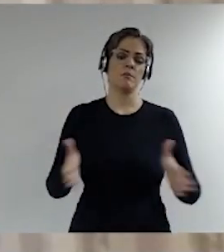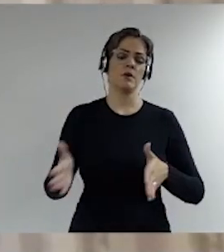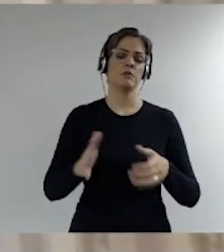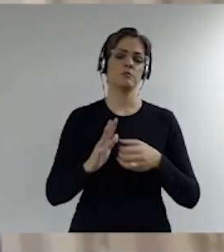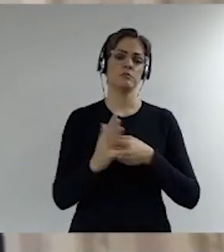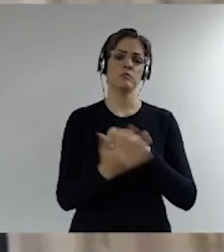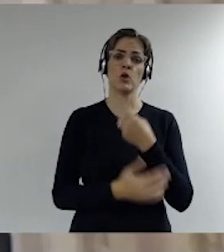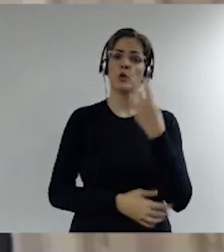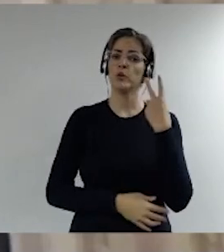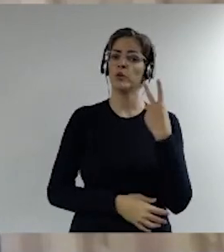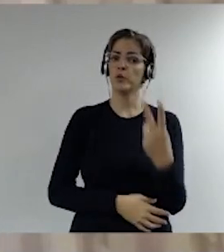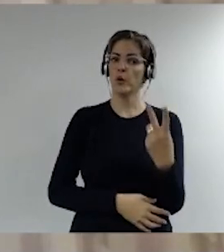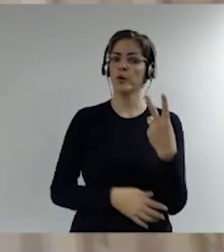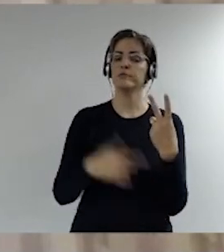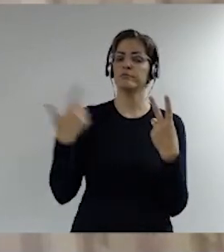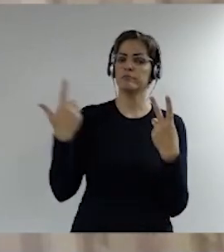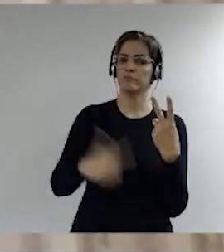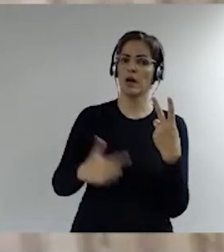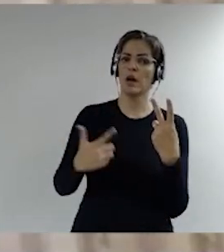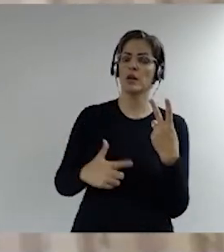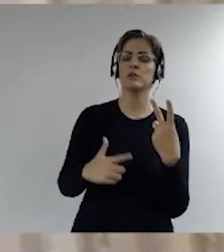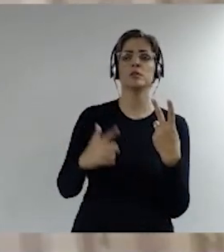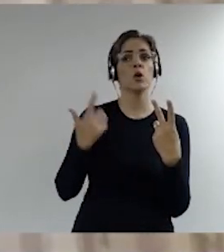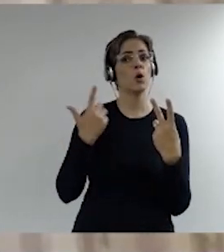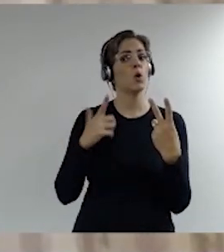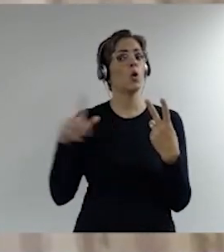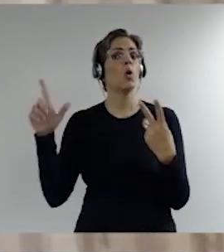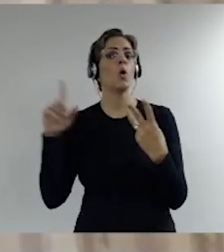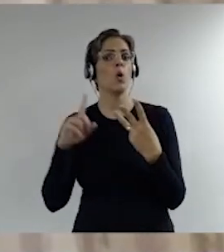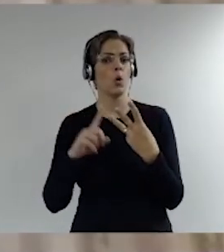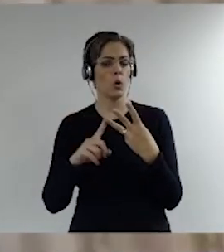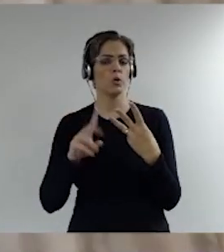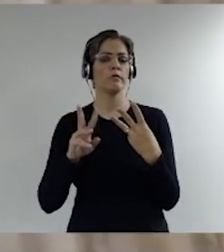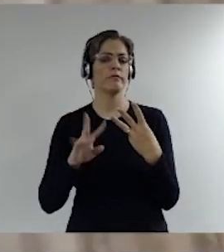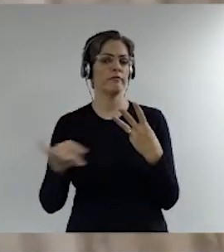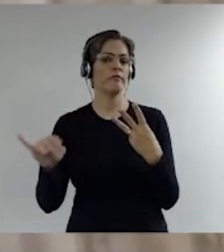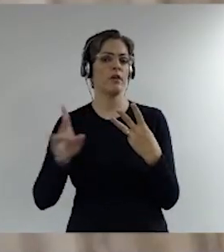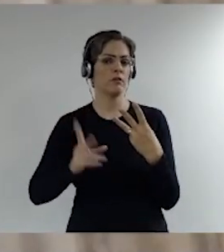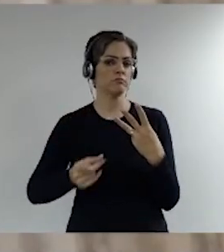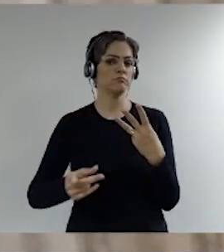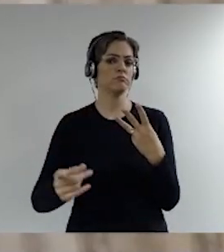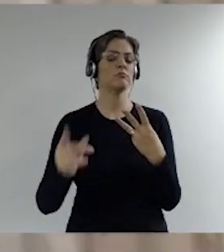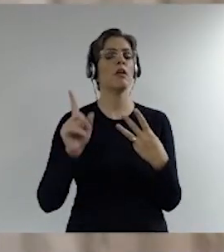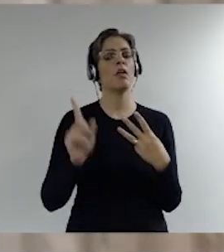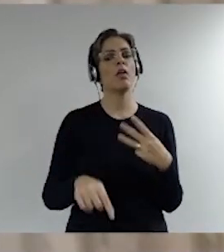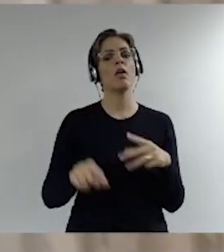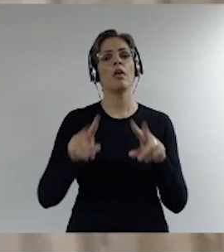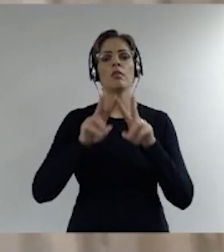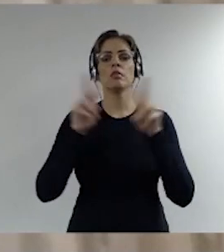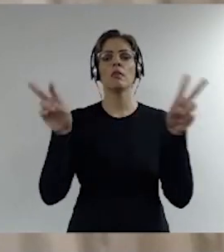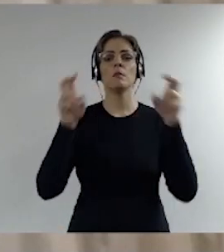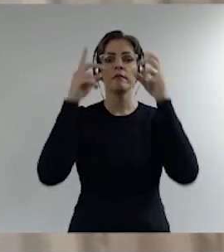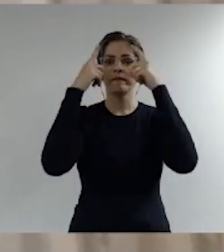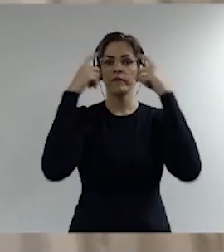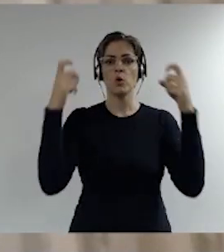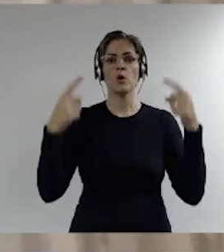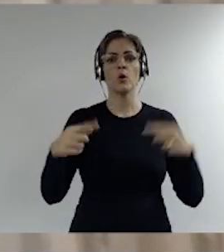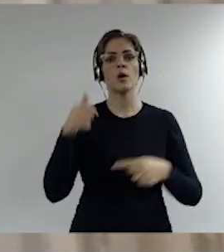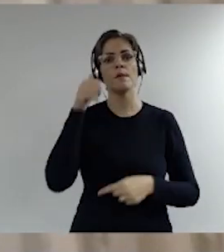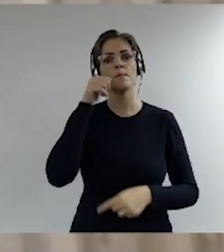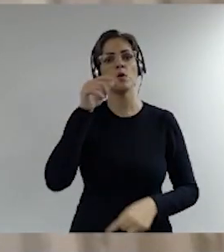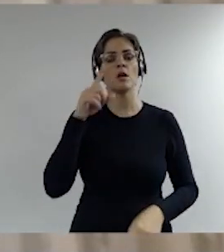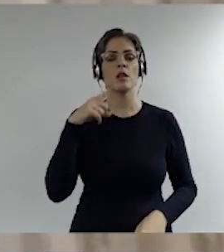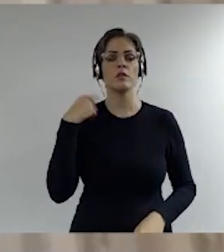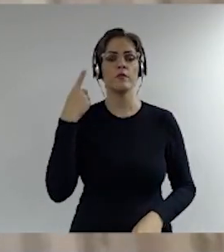esses 2 extraordinários e um outro que passa a ser ordinário, que foi o da violência contra a mulher advogada, que